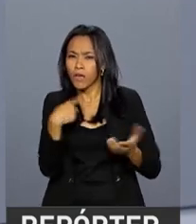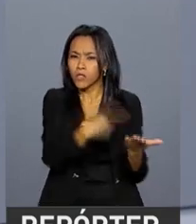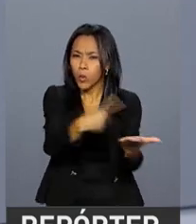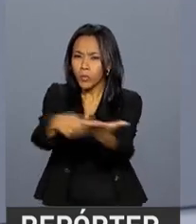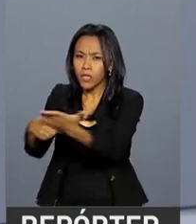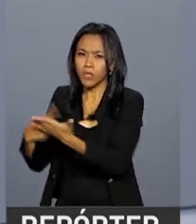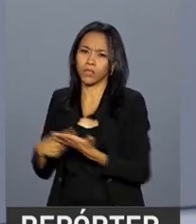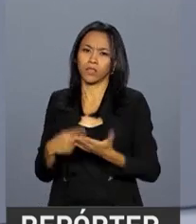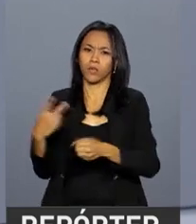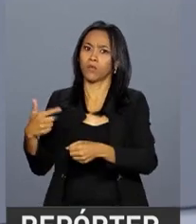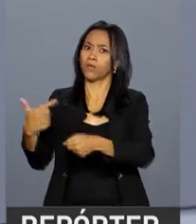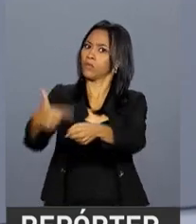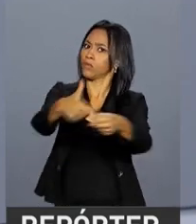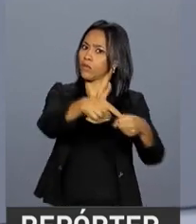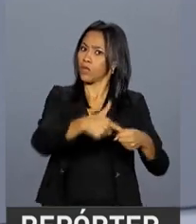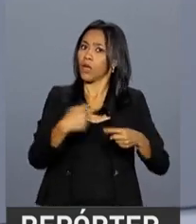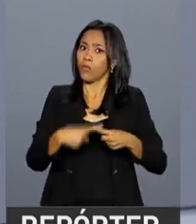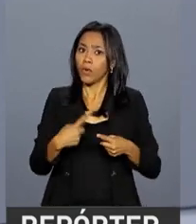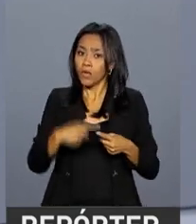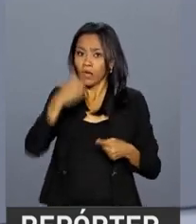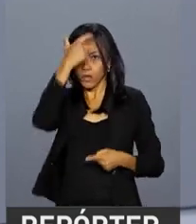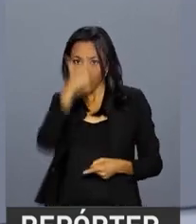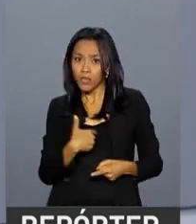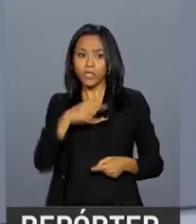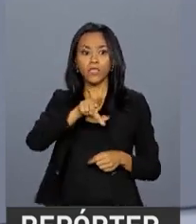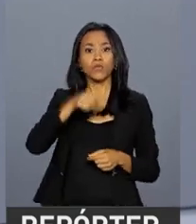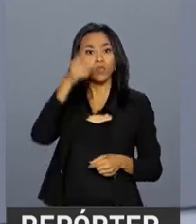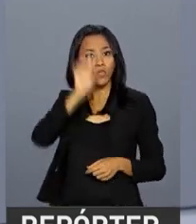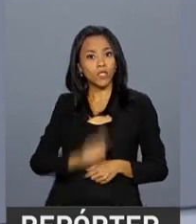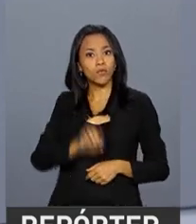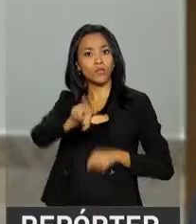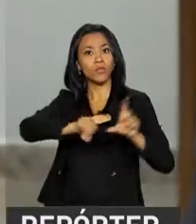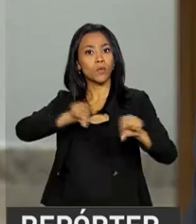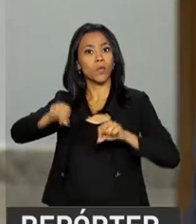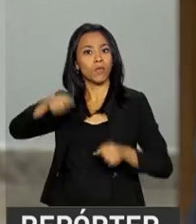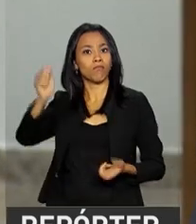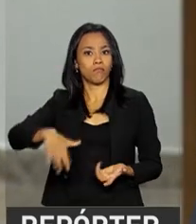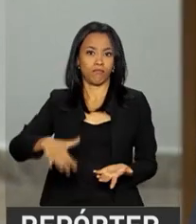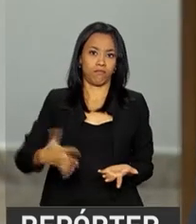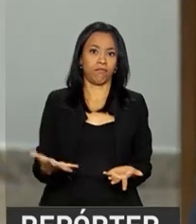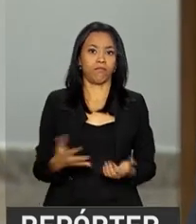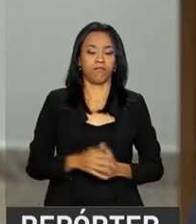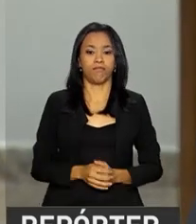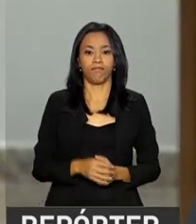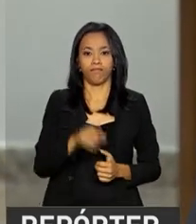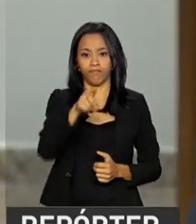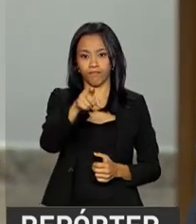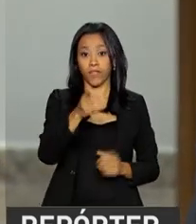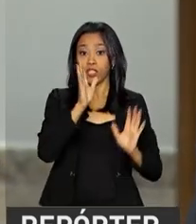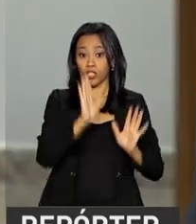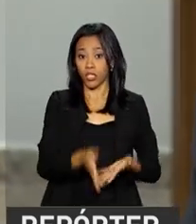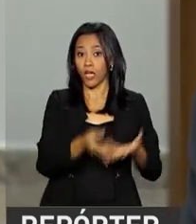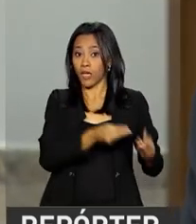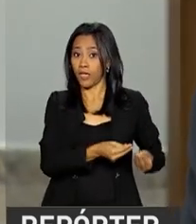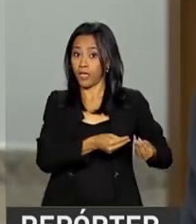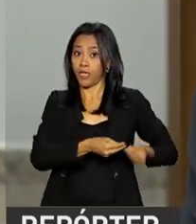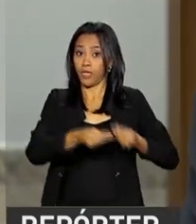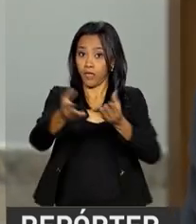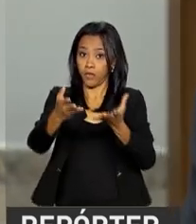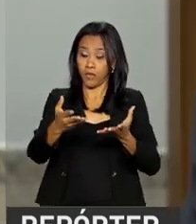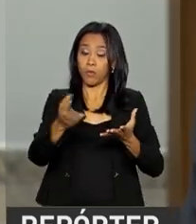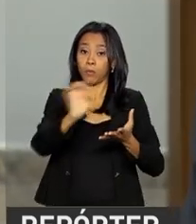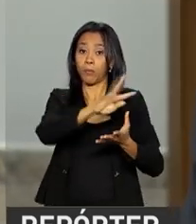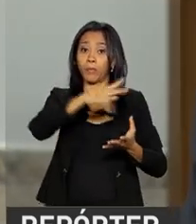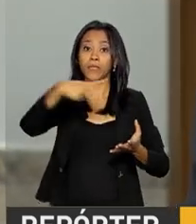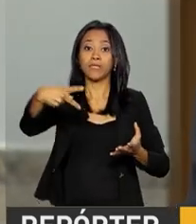para ele o consumidor tem o direito de escolher o preço mais mais caminhamos alvos do cade